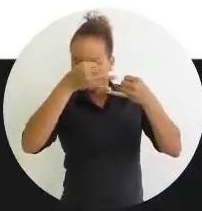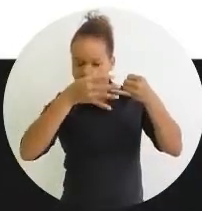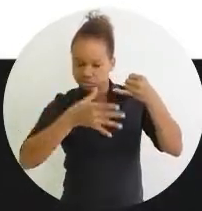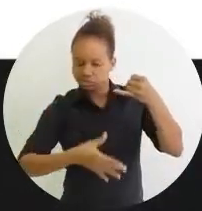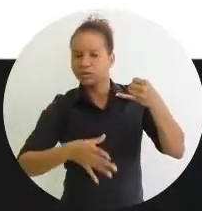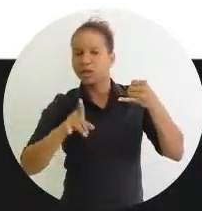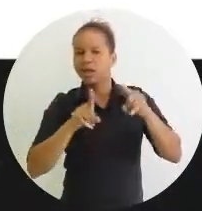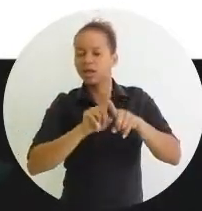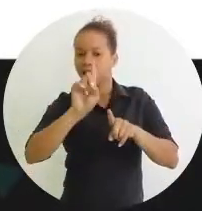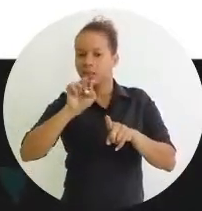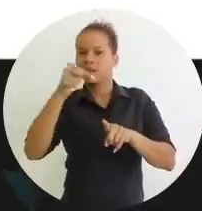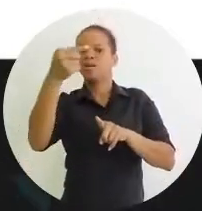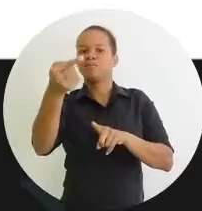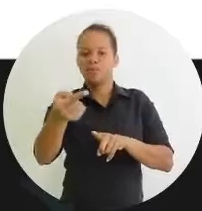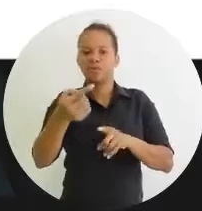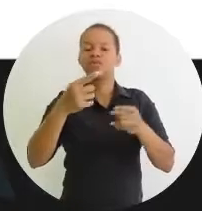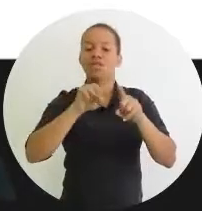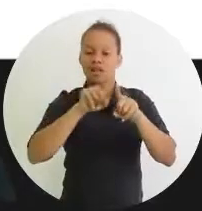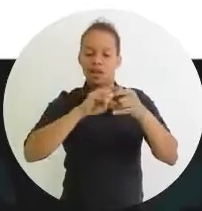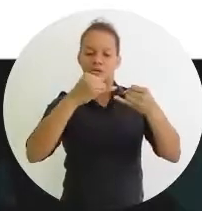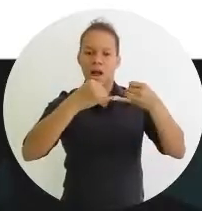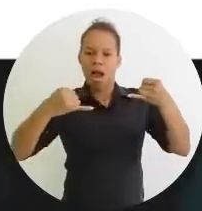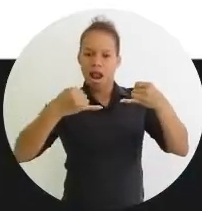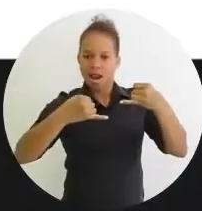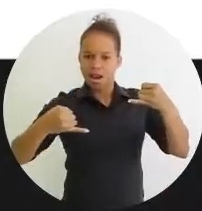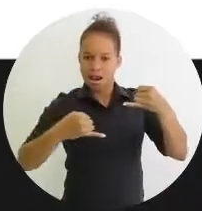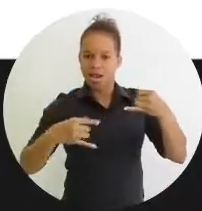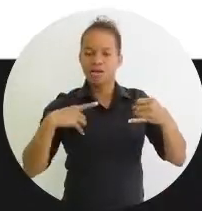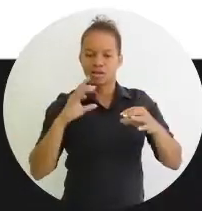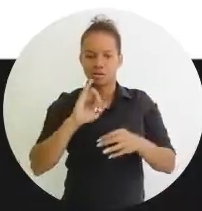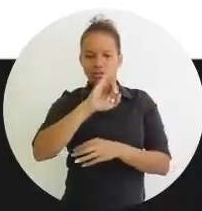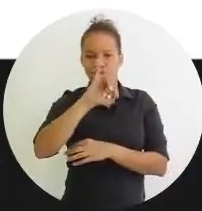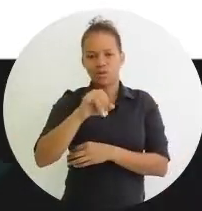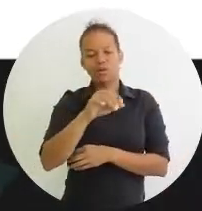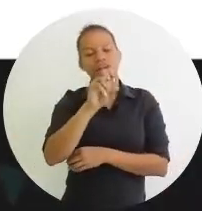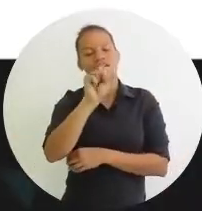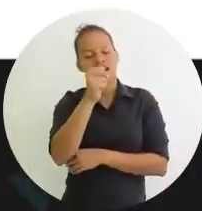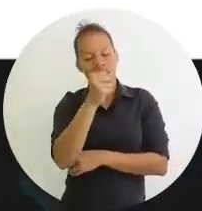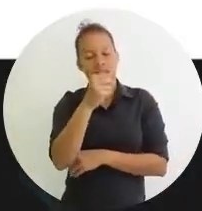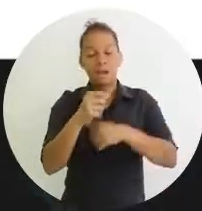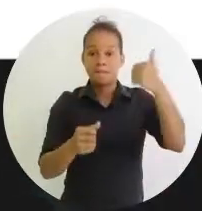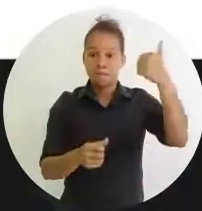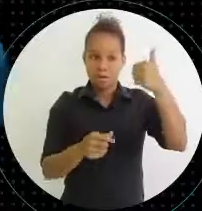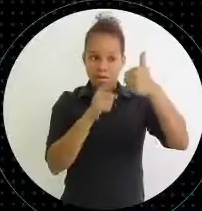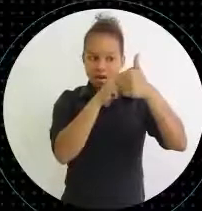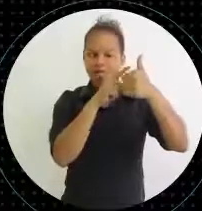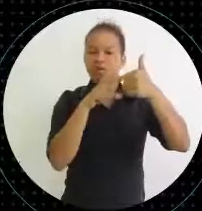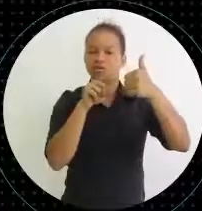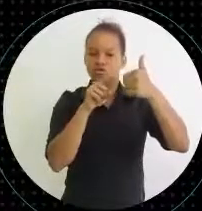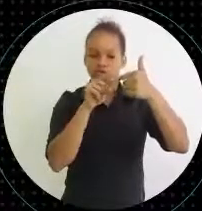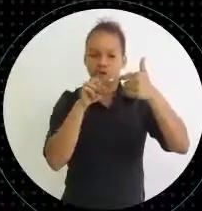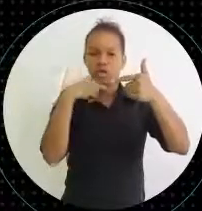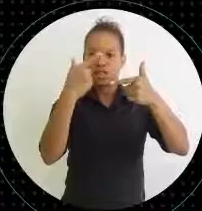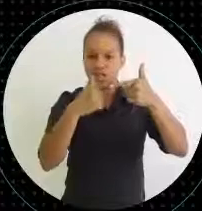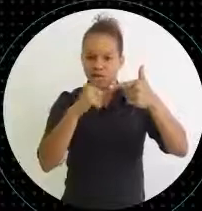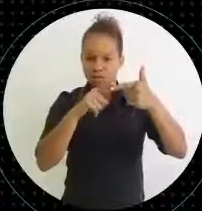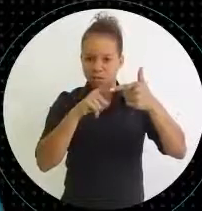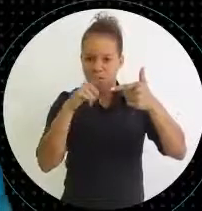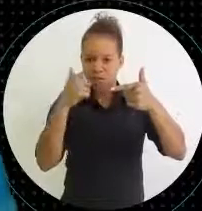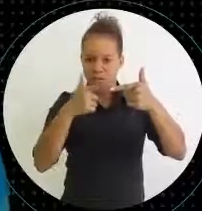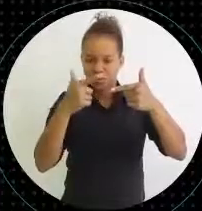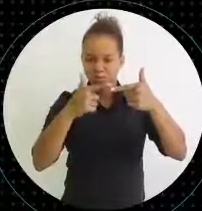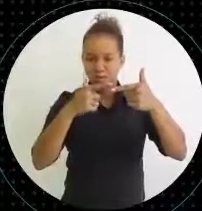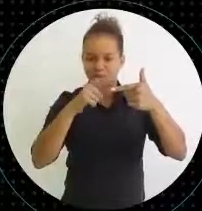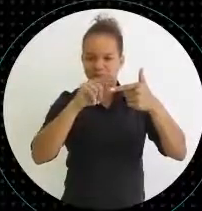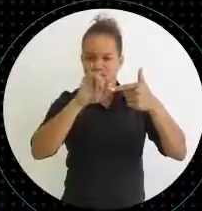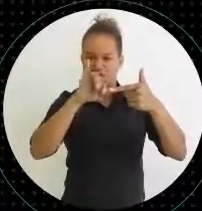jQuery e logo depois uma linha com o Bootstrap.js. Então primeiro vem o jQuery, depois vem